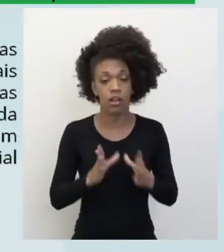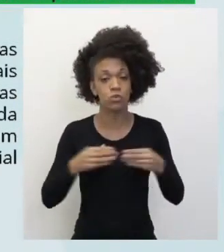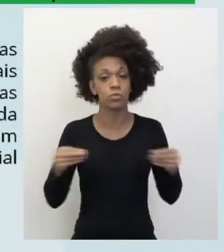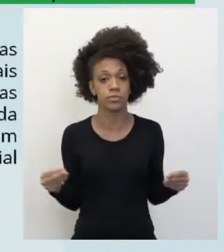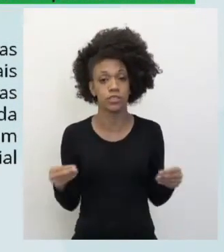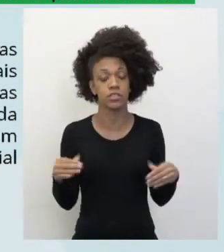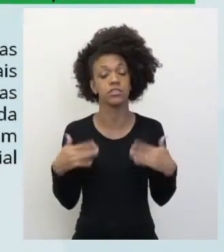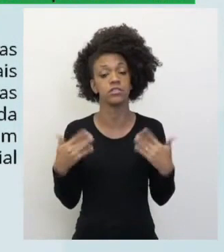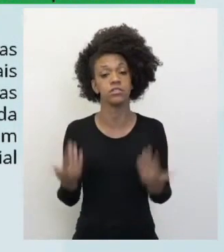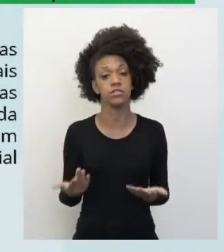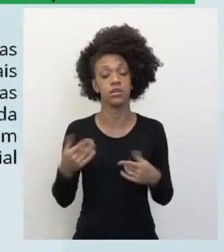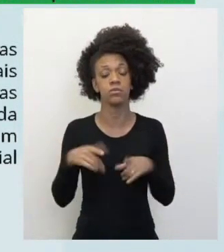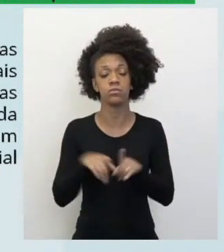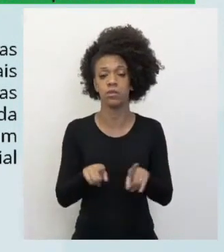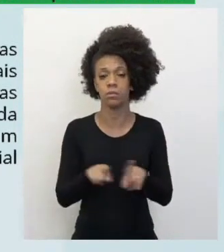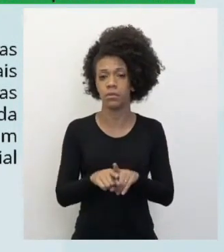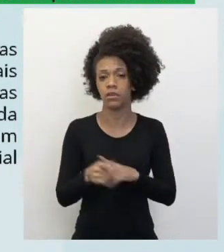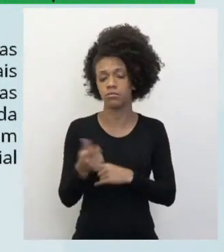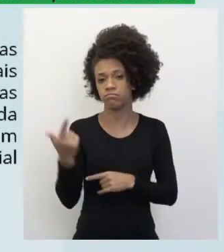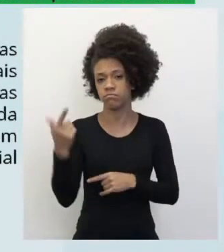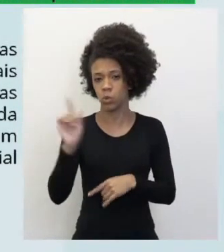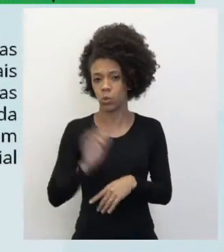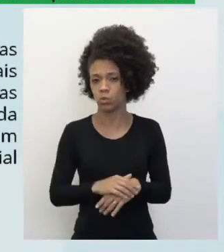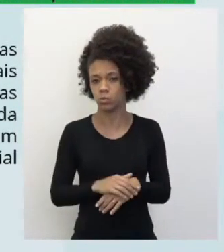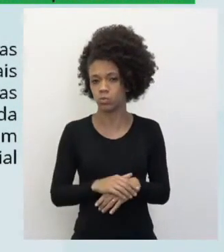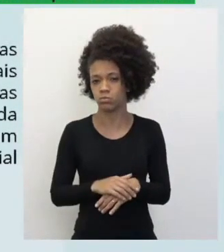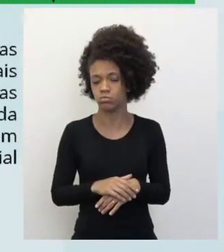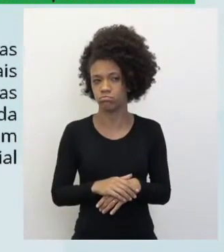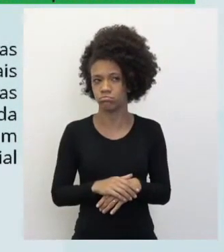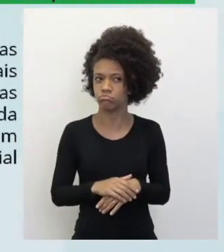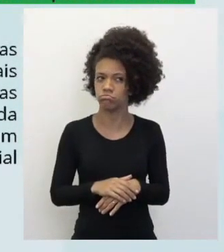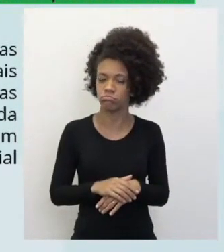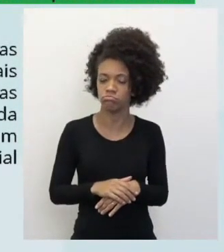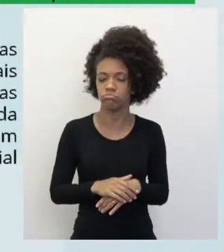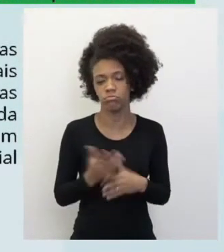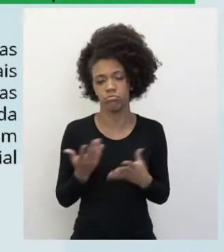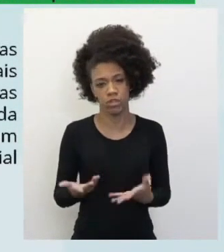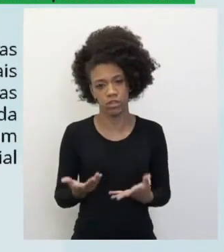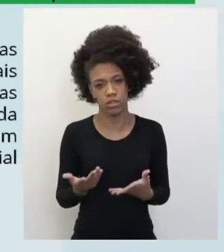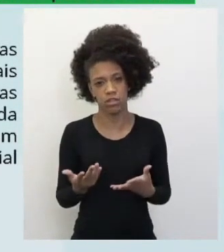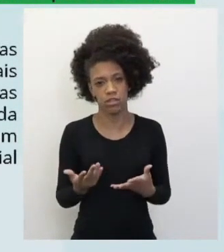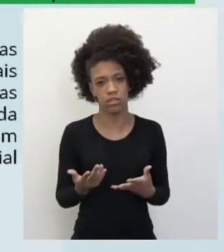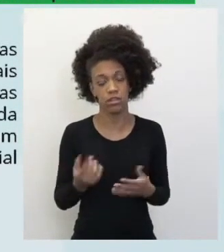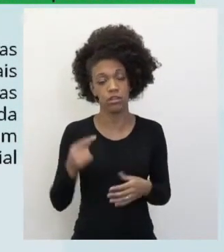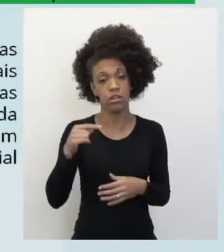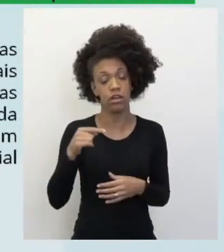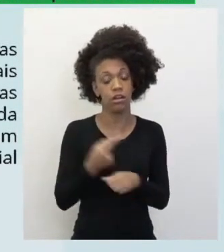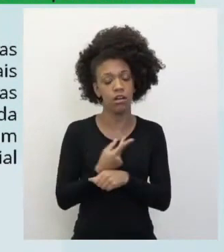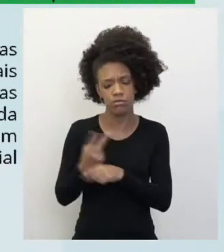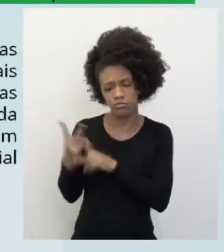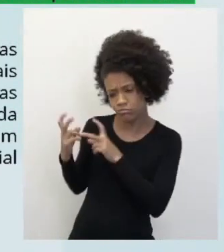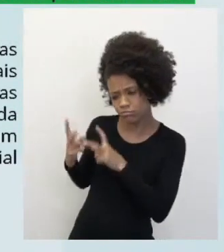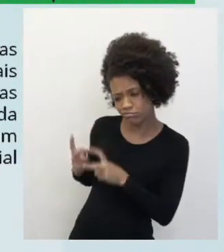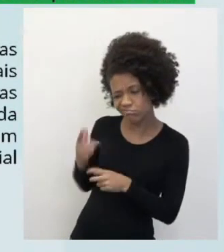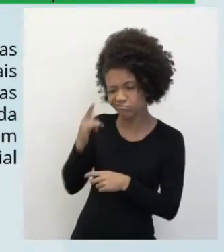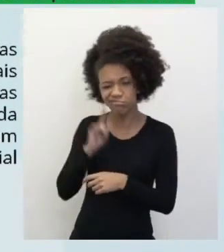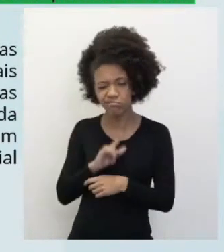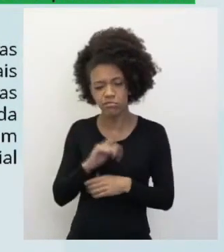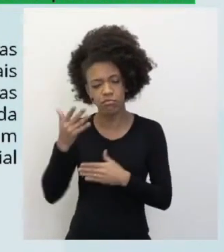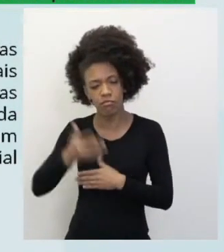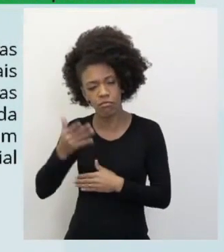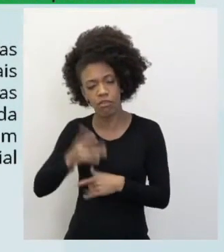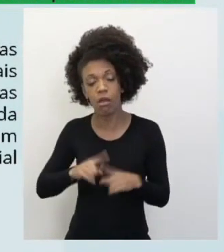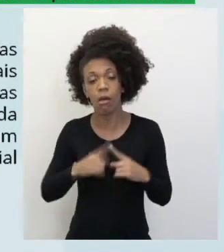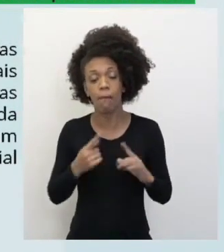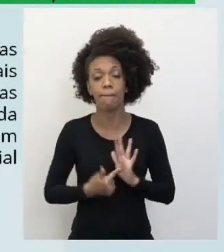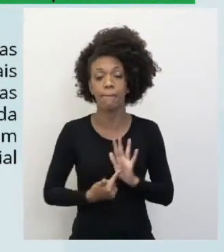E também aí uma outra que pouquíssimos, pelo menos eu não localizei aqui, mas que vale pontuar, é a questão